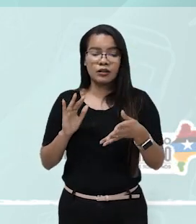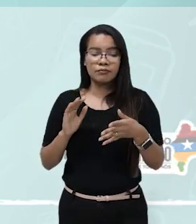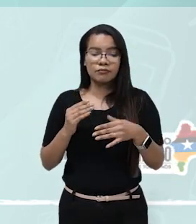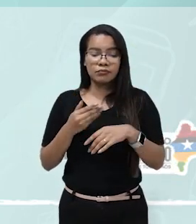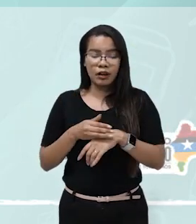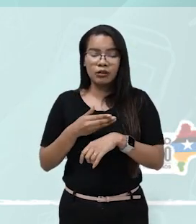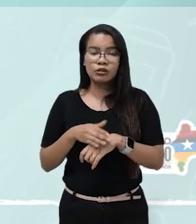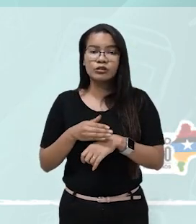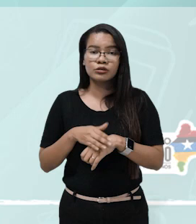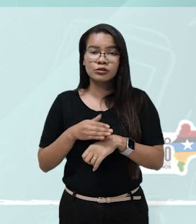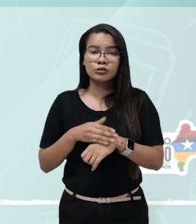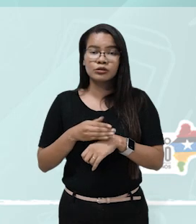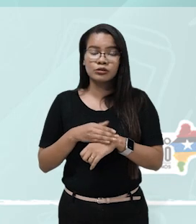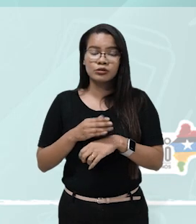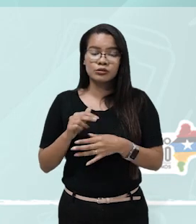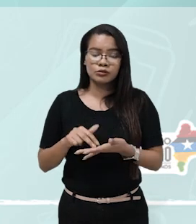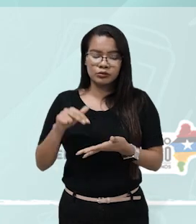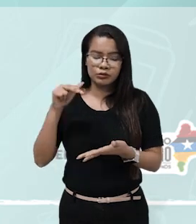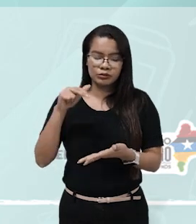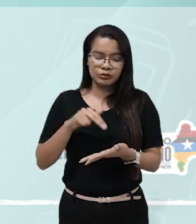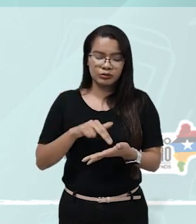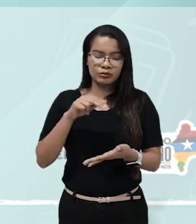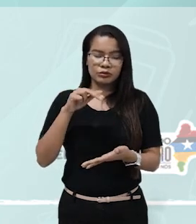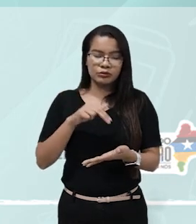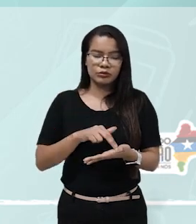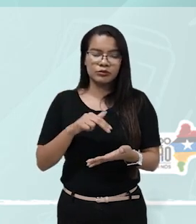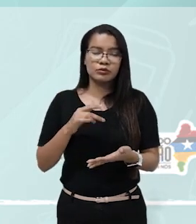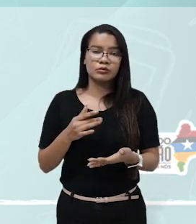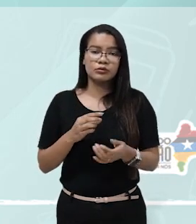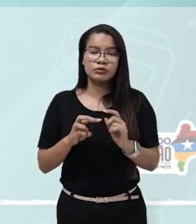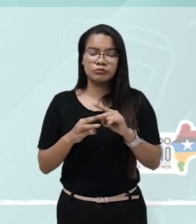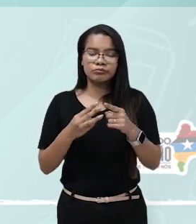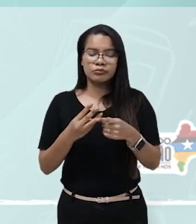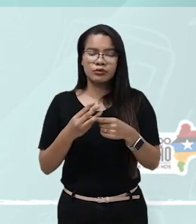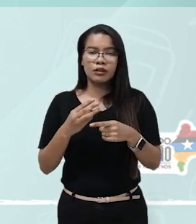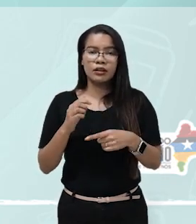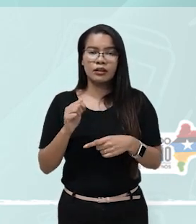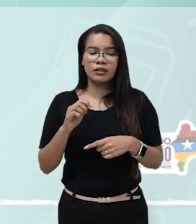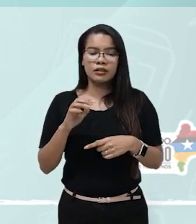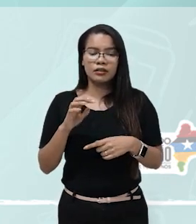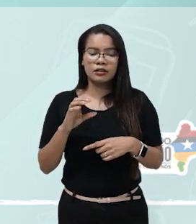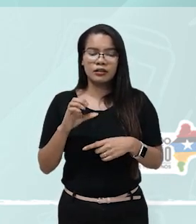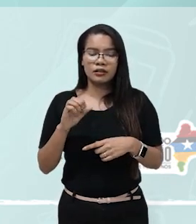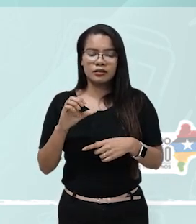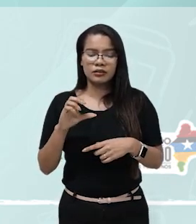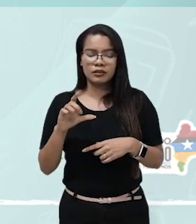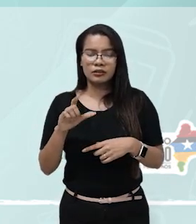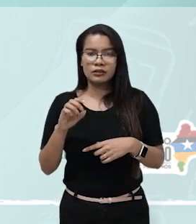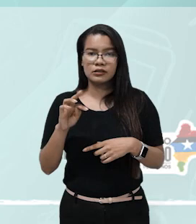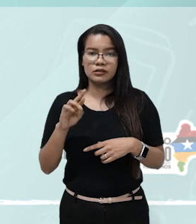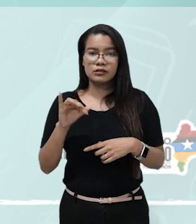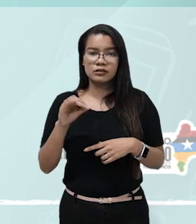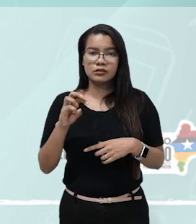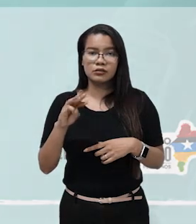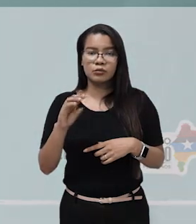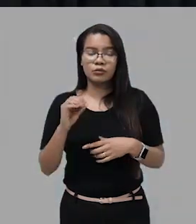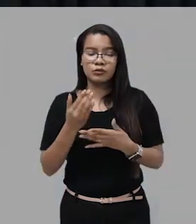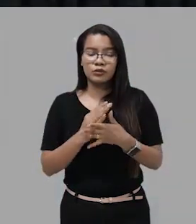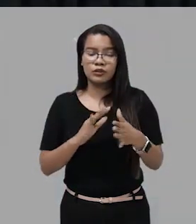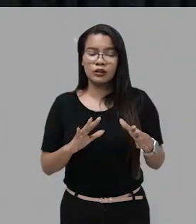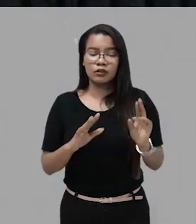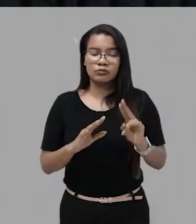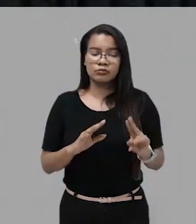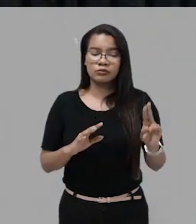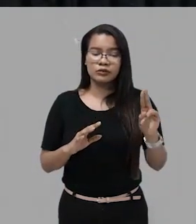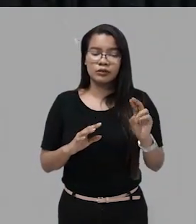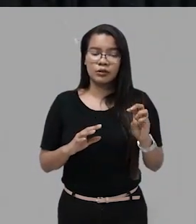dia o salto triplo, por exemplo, no atletismo, ele realiza ali no final do salto um salto